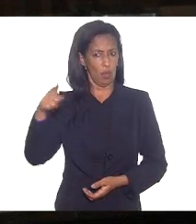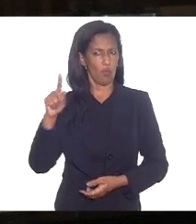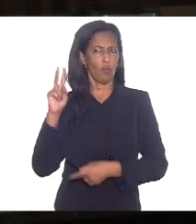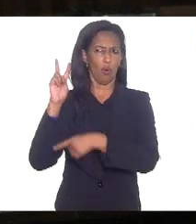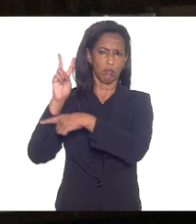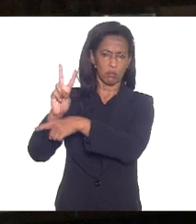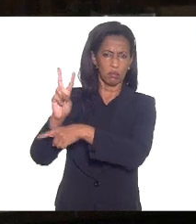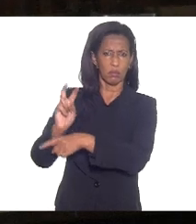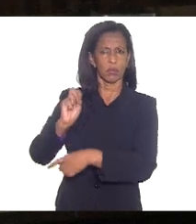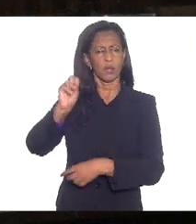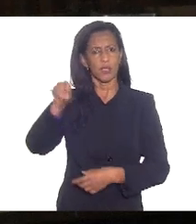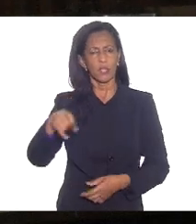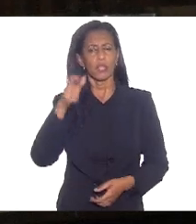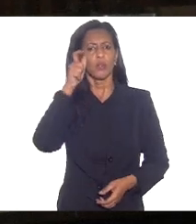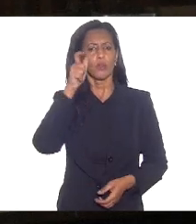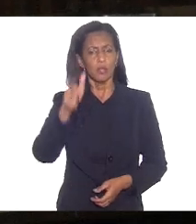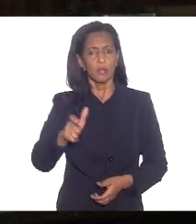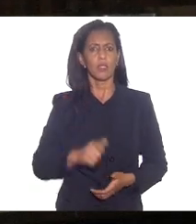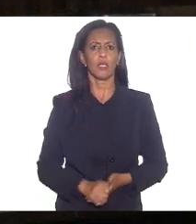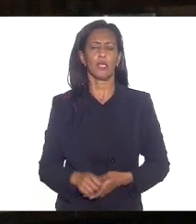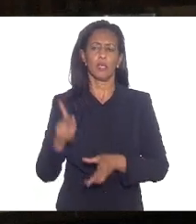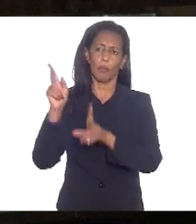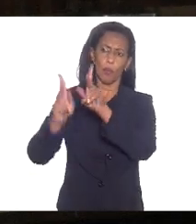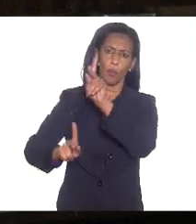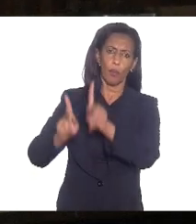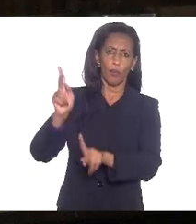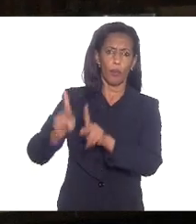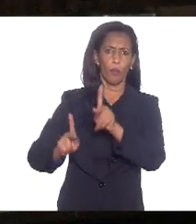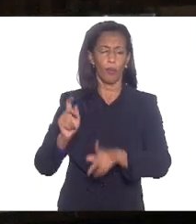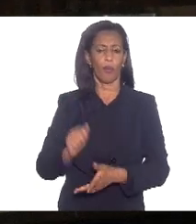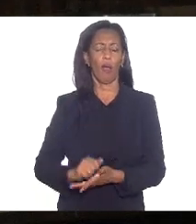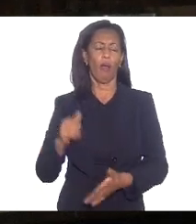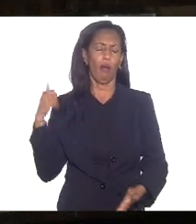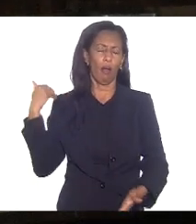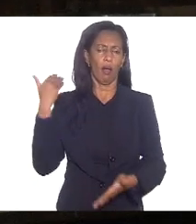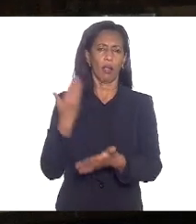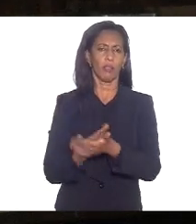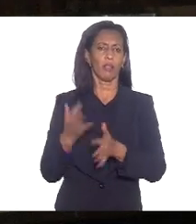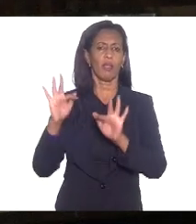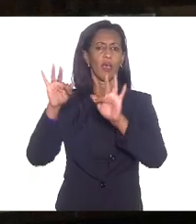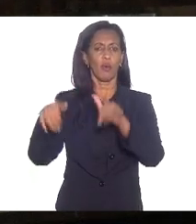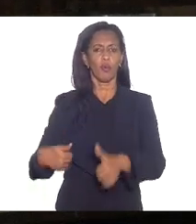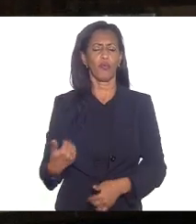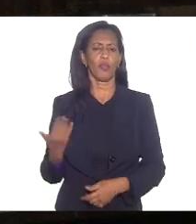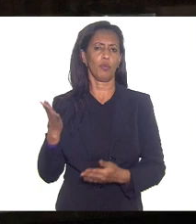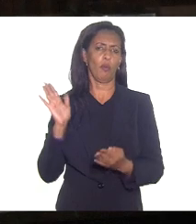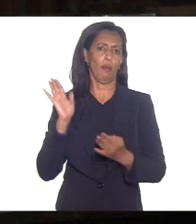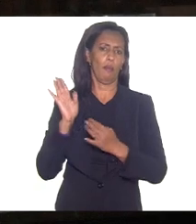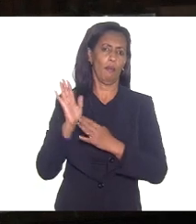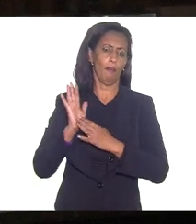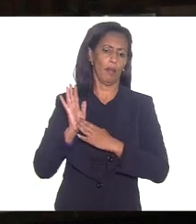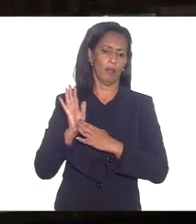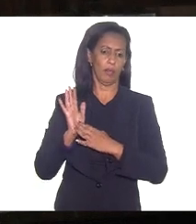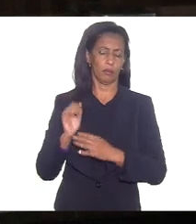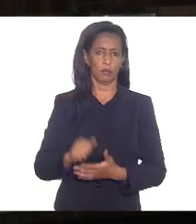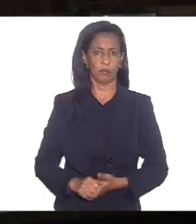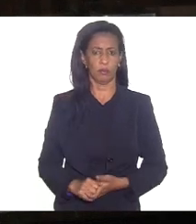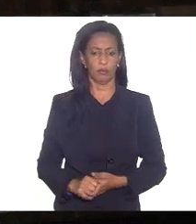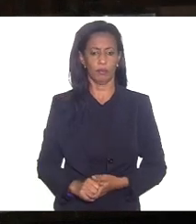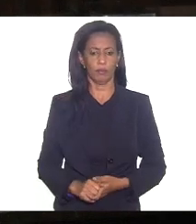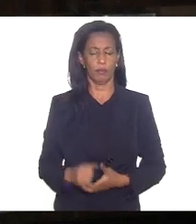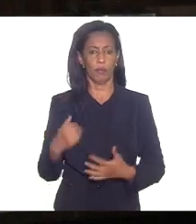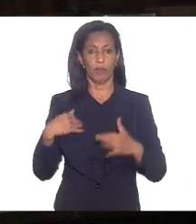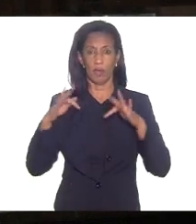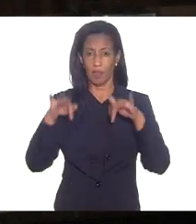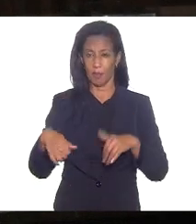defender, sim, os interesses da população até o fim do meu mandato. Termino aqui,